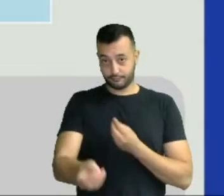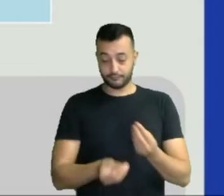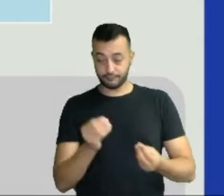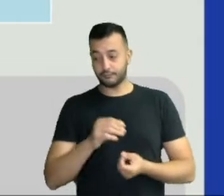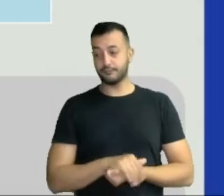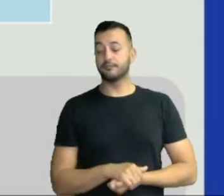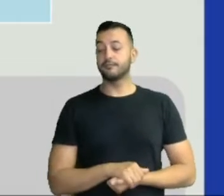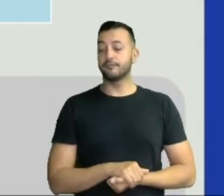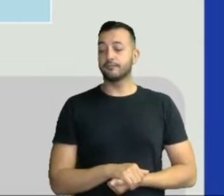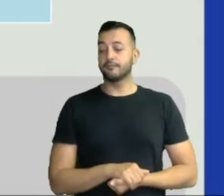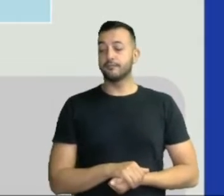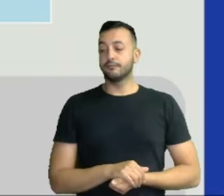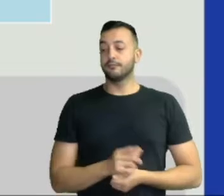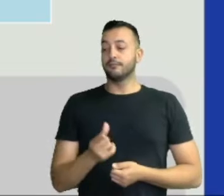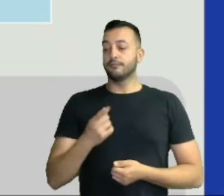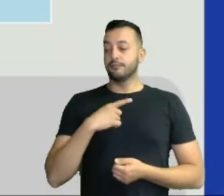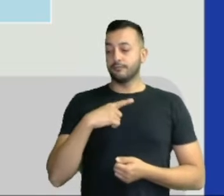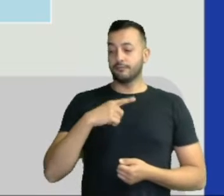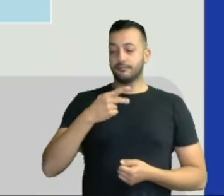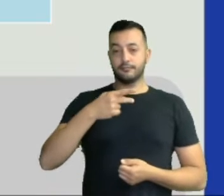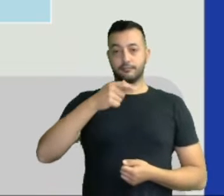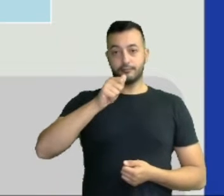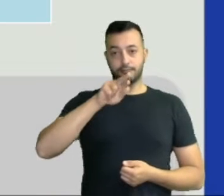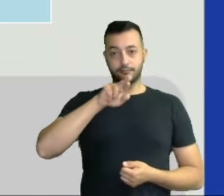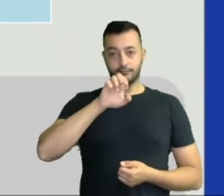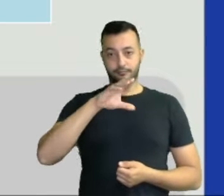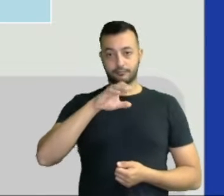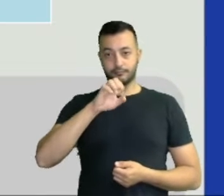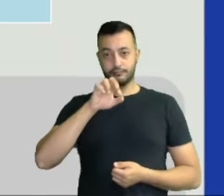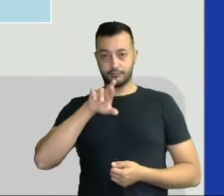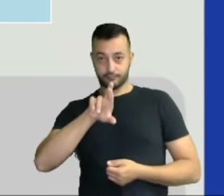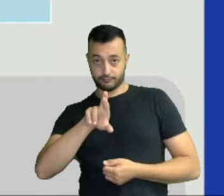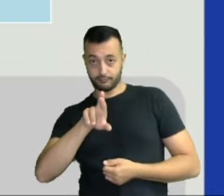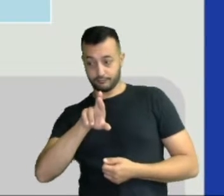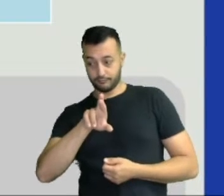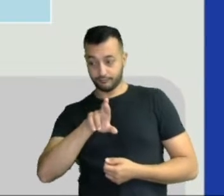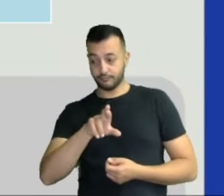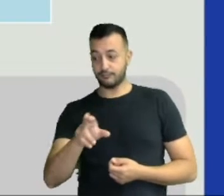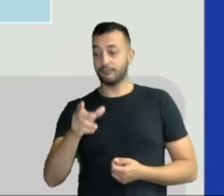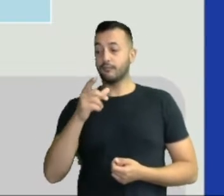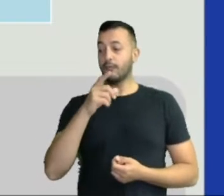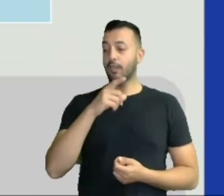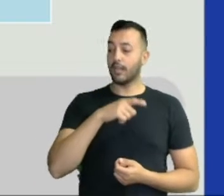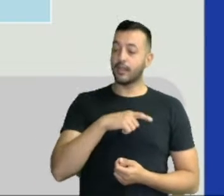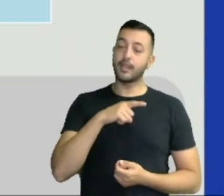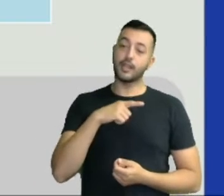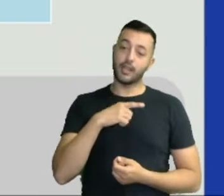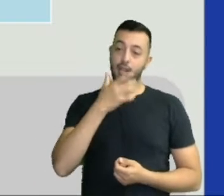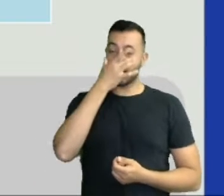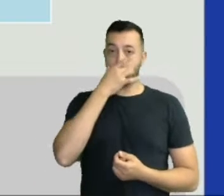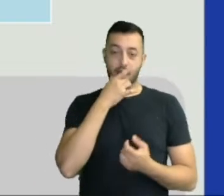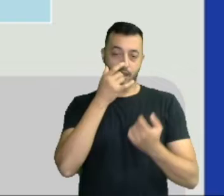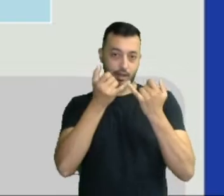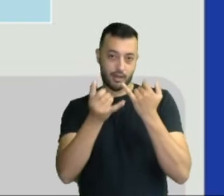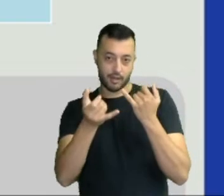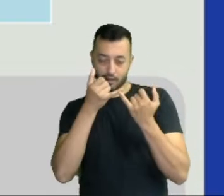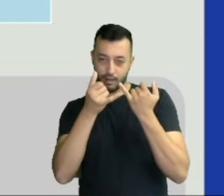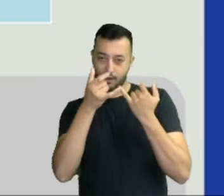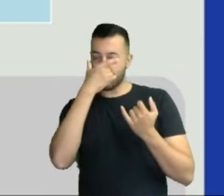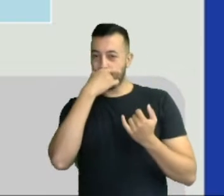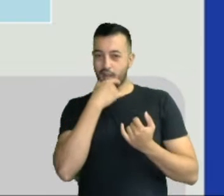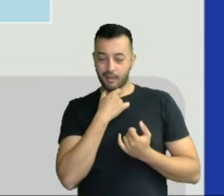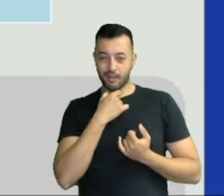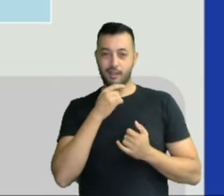certo? A gente tem o verbo parecer, que é ter determinada aparência, e